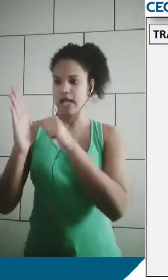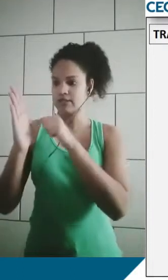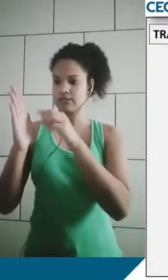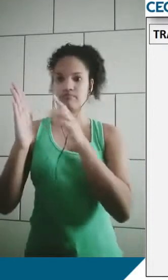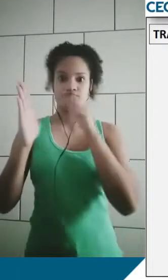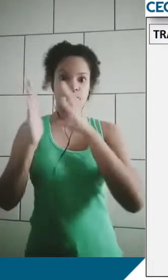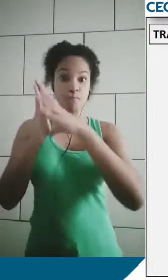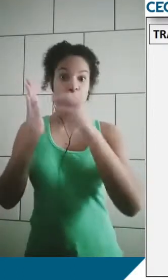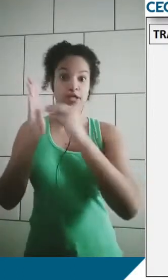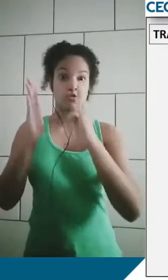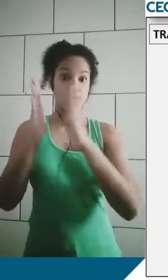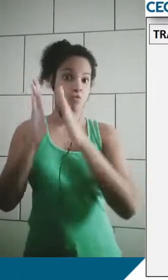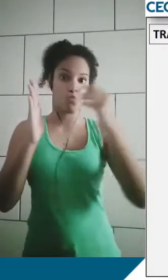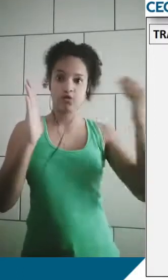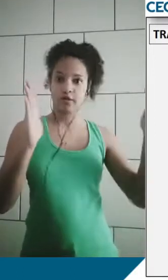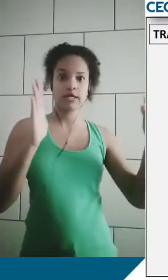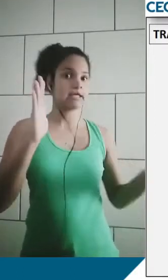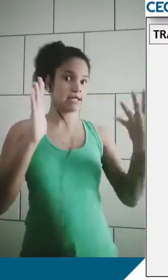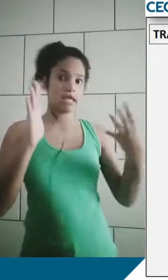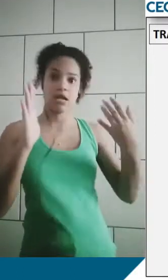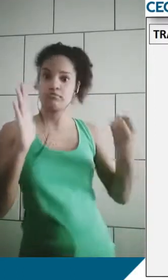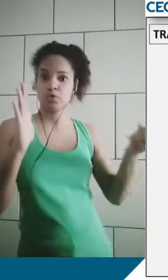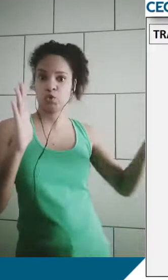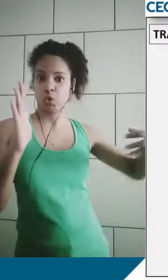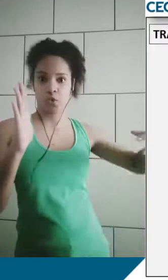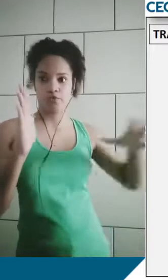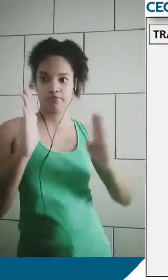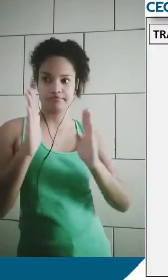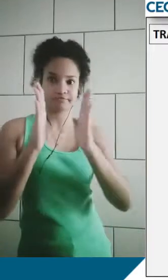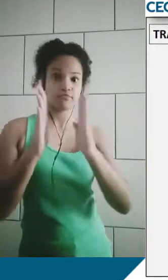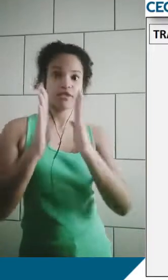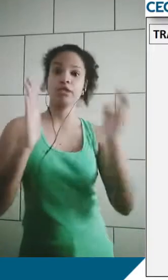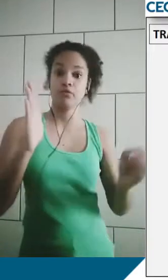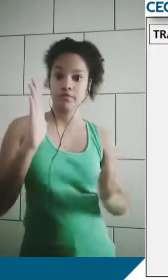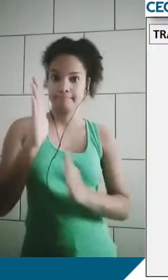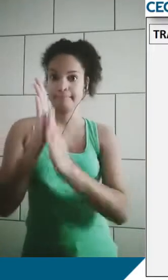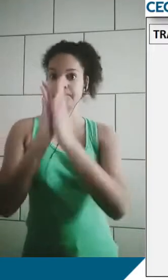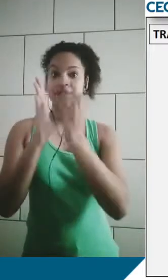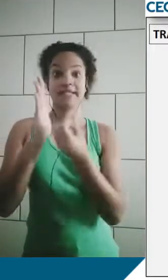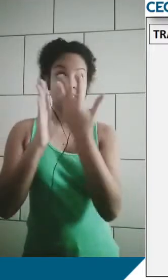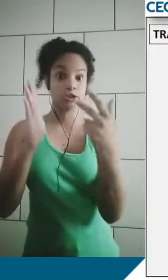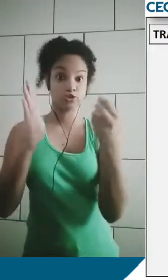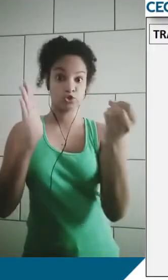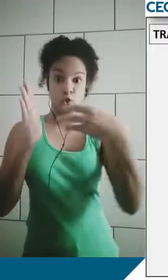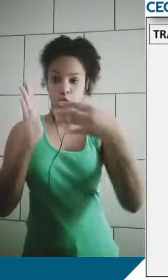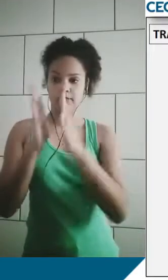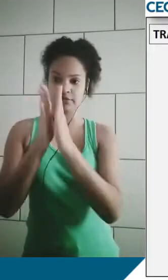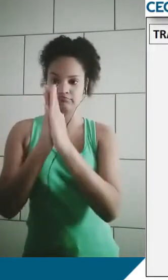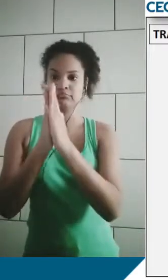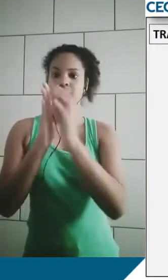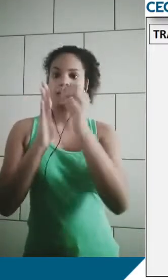guanina uma citosina, citosina com guanina, timina com adenina, e assim sucessivamente até que a